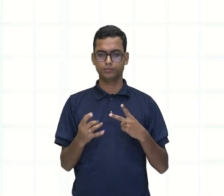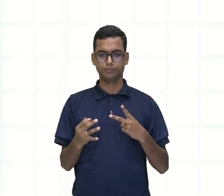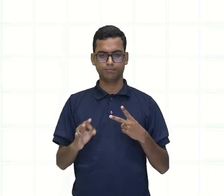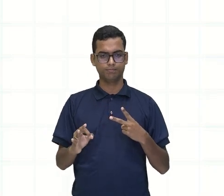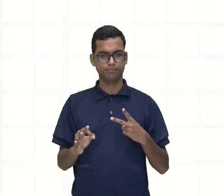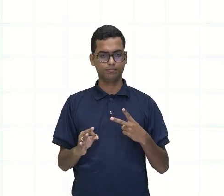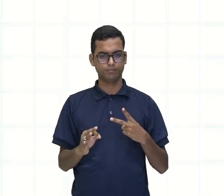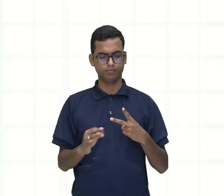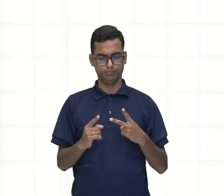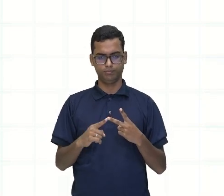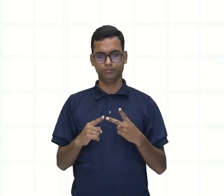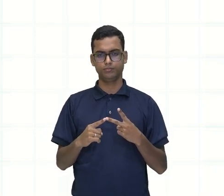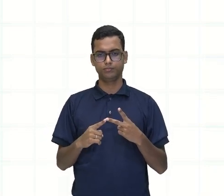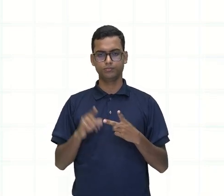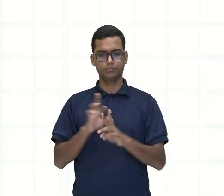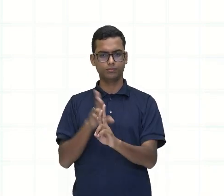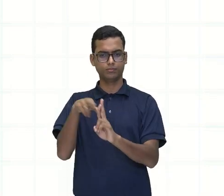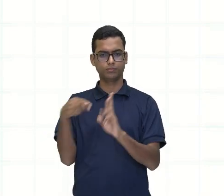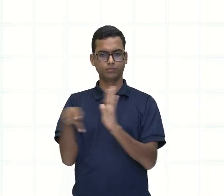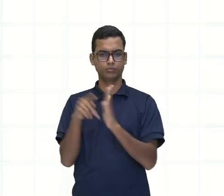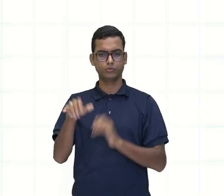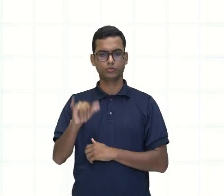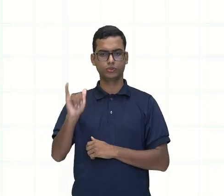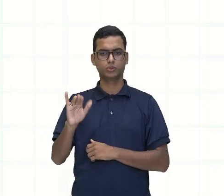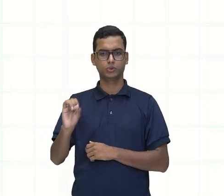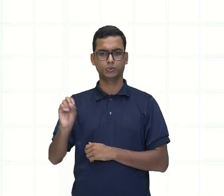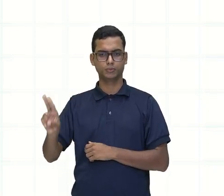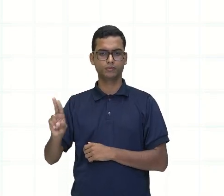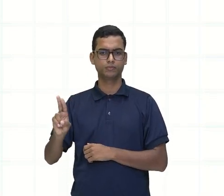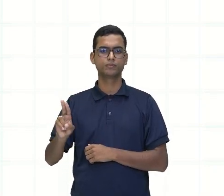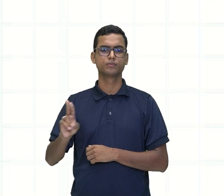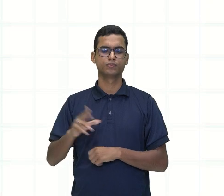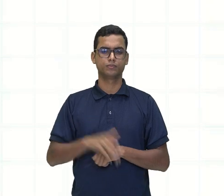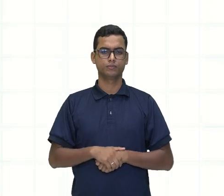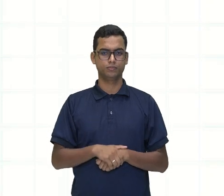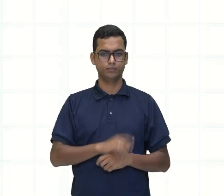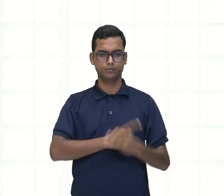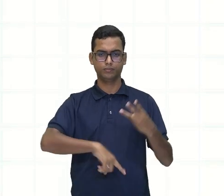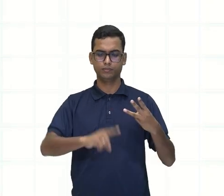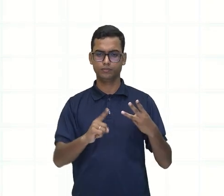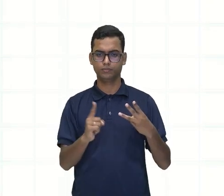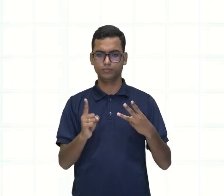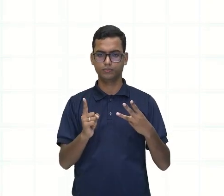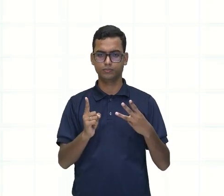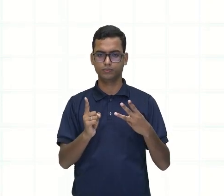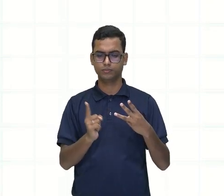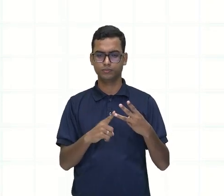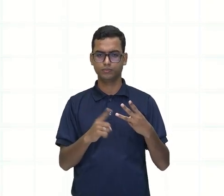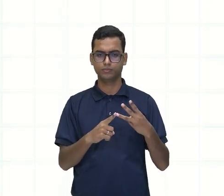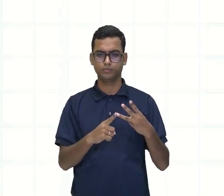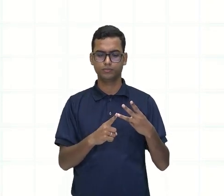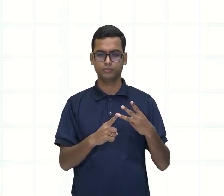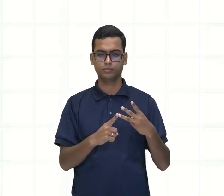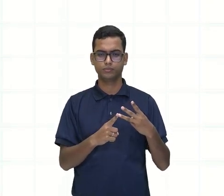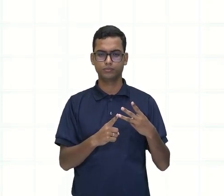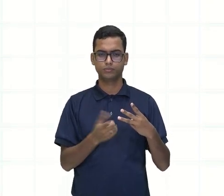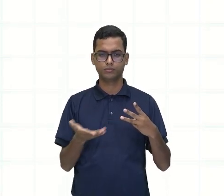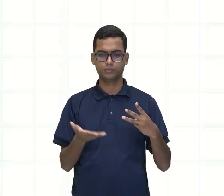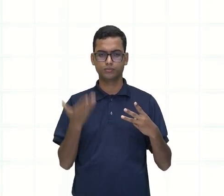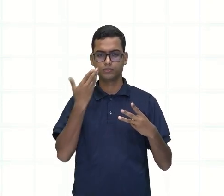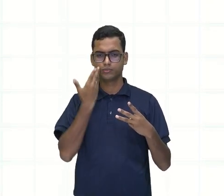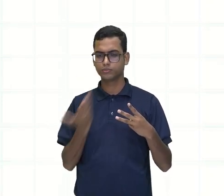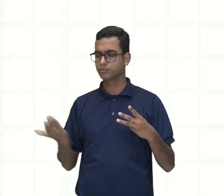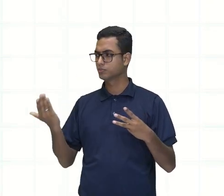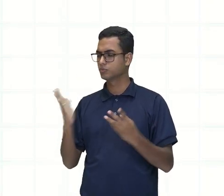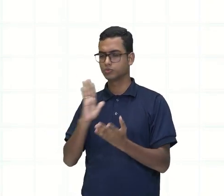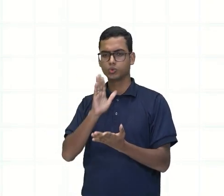e corresponde ao you, né? Com função de sujeito, ok? E o